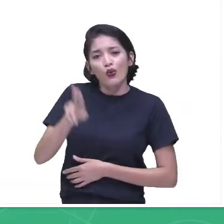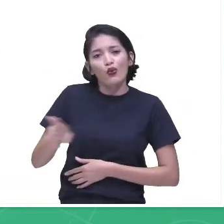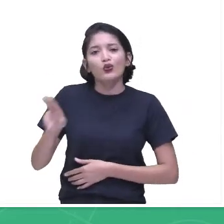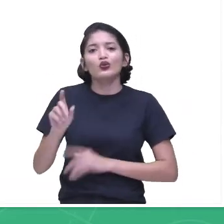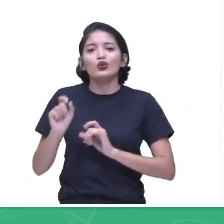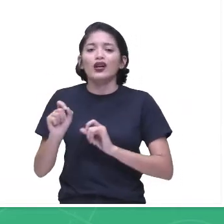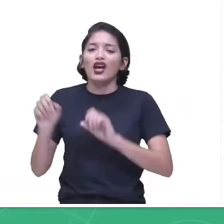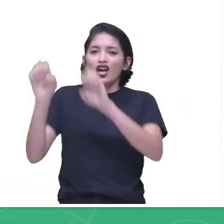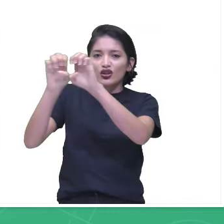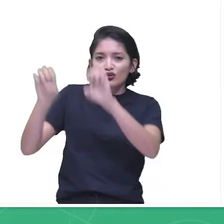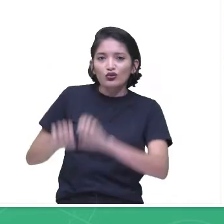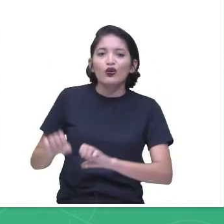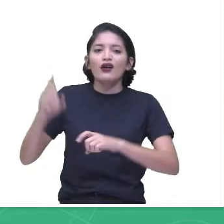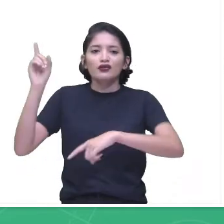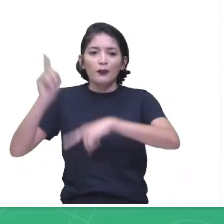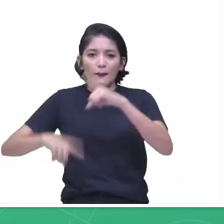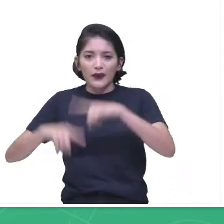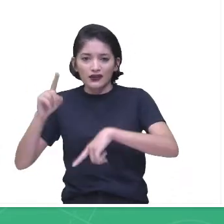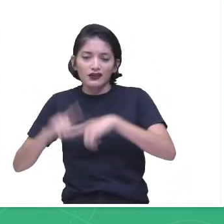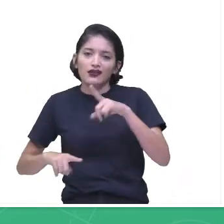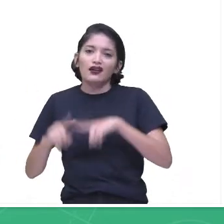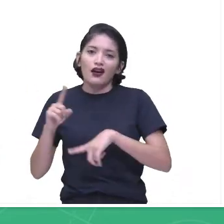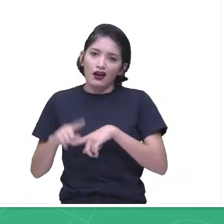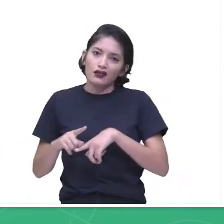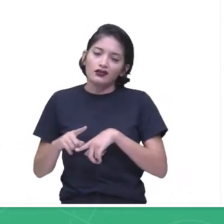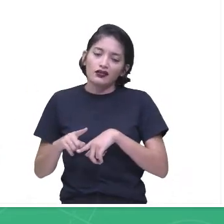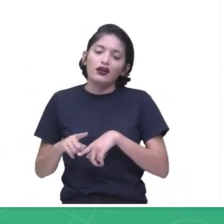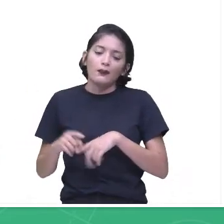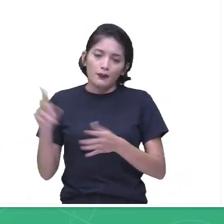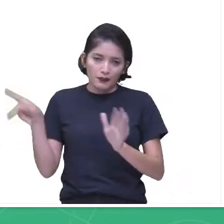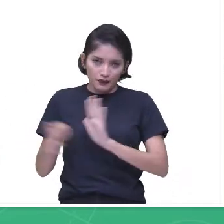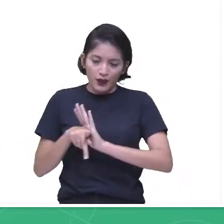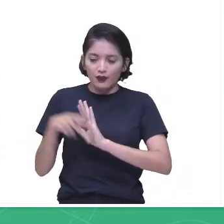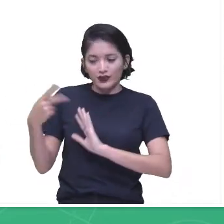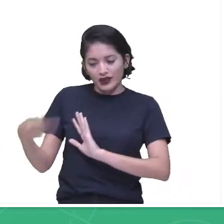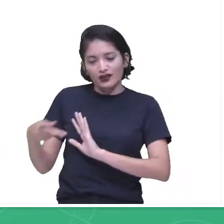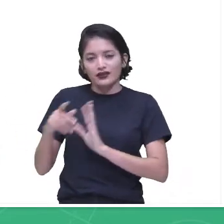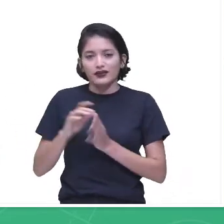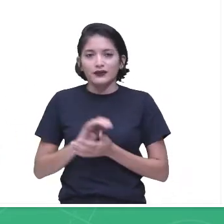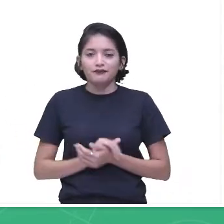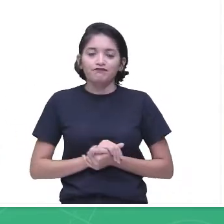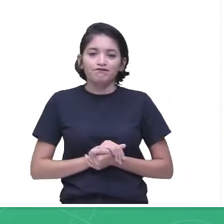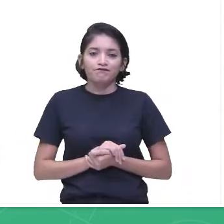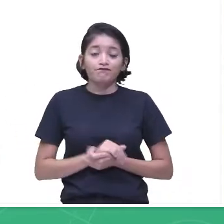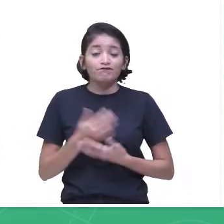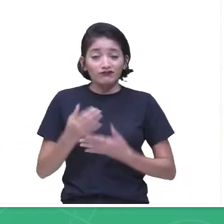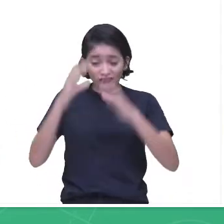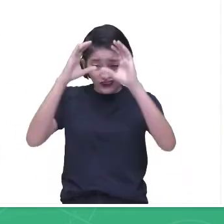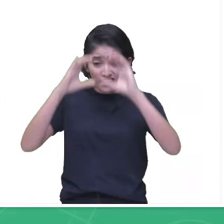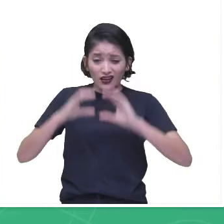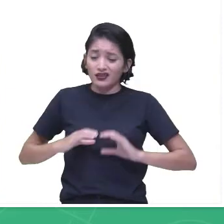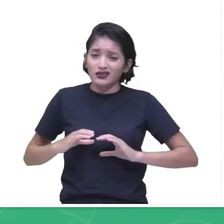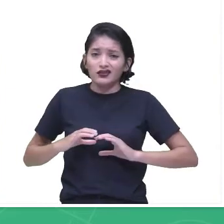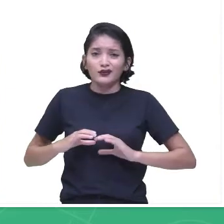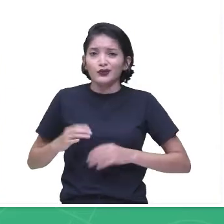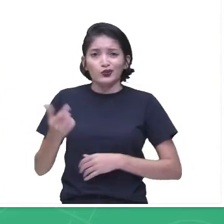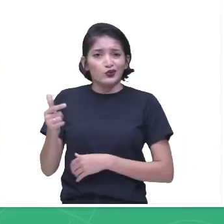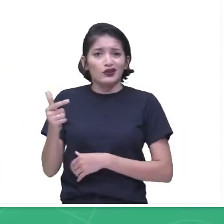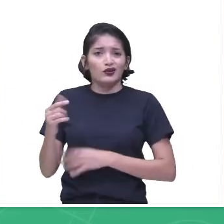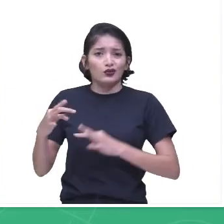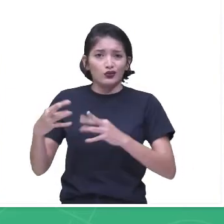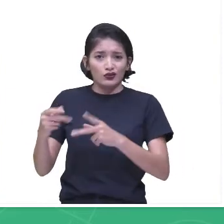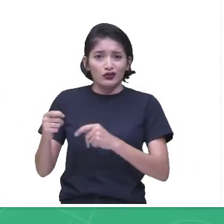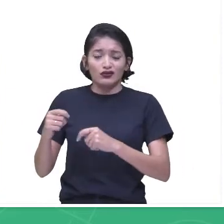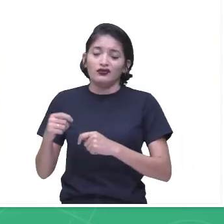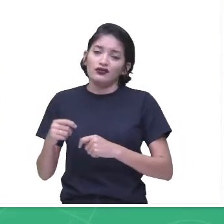sociais, estruturais e materiais para exercê-la. Então, é um cidadão pela metade. Existe o cidadão pela